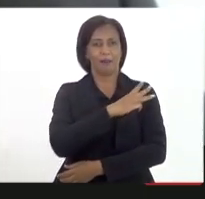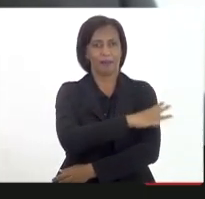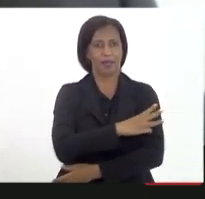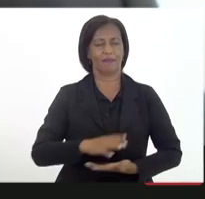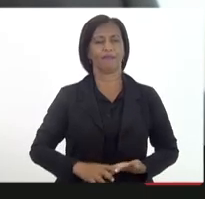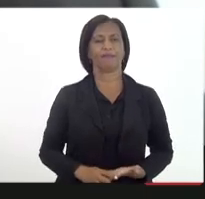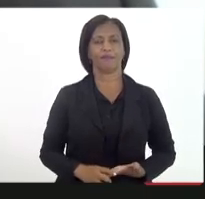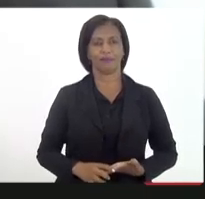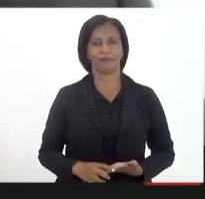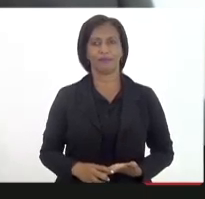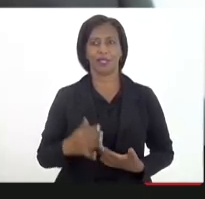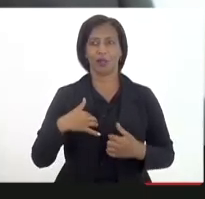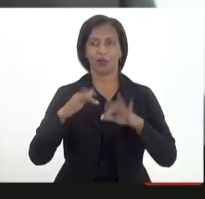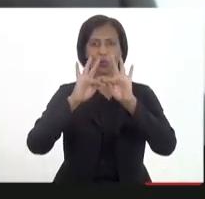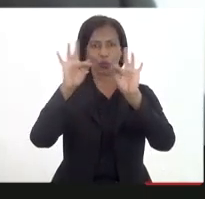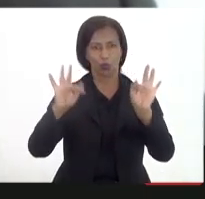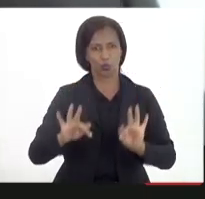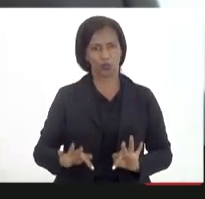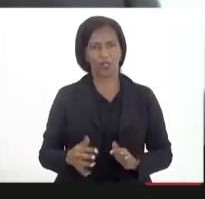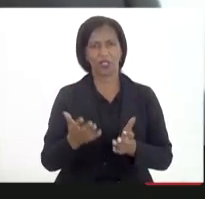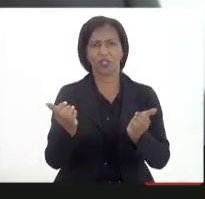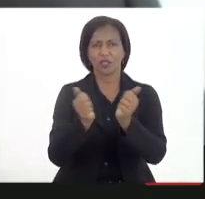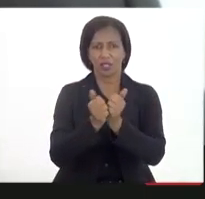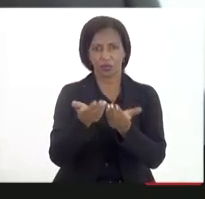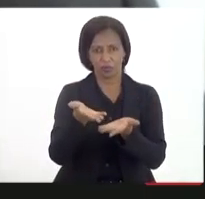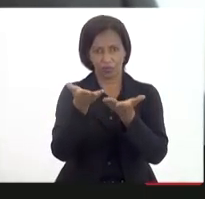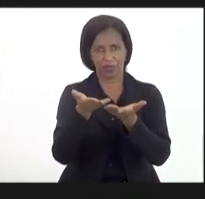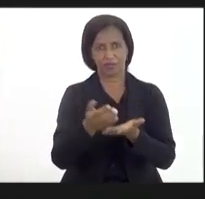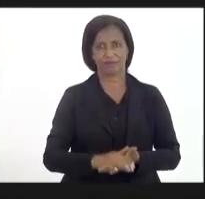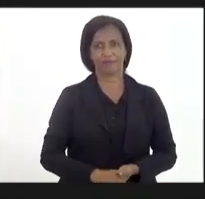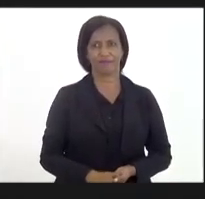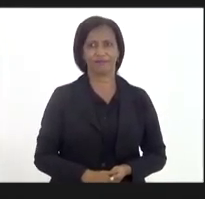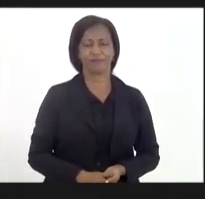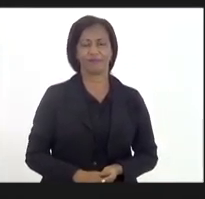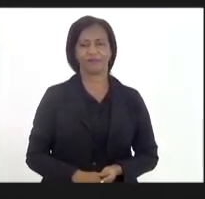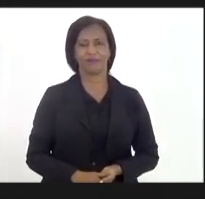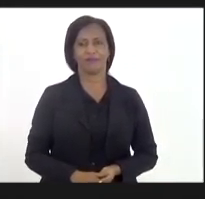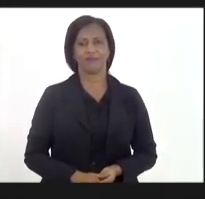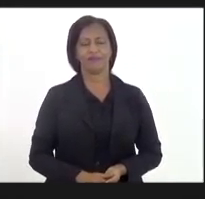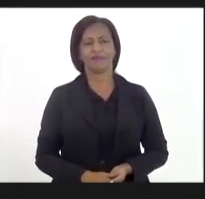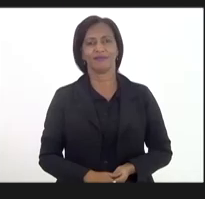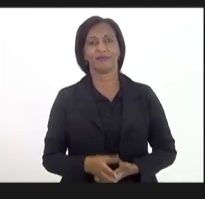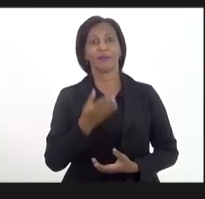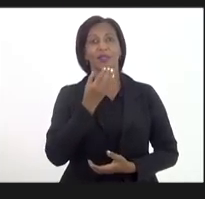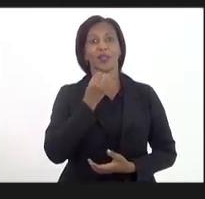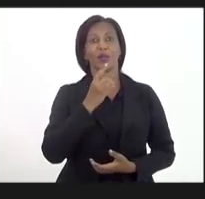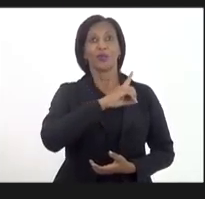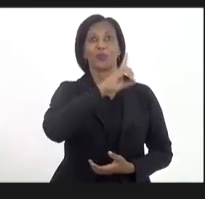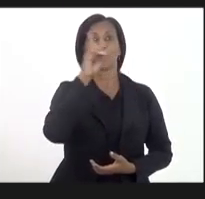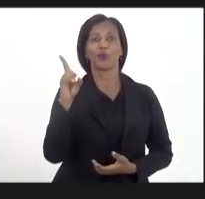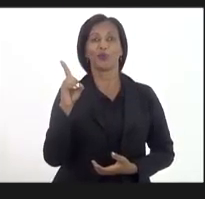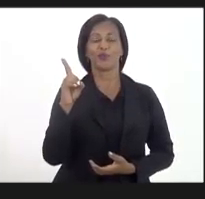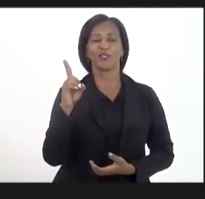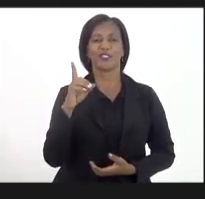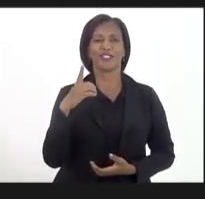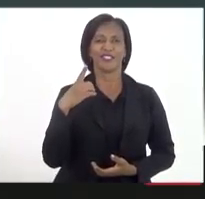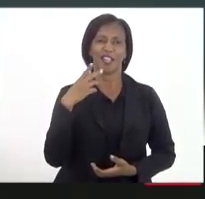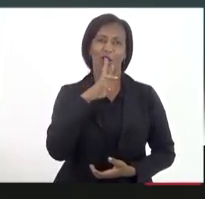Militar então muito feliz de tá com a senhora aqui ele passa a palavra Capitão Oi bom dia Deputado Rodrigo